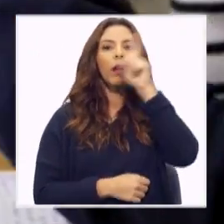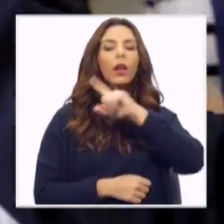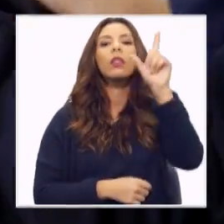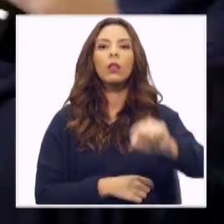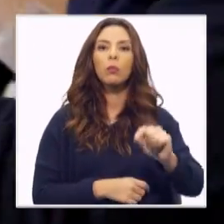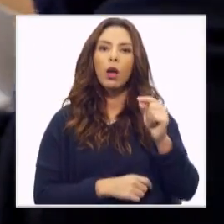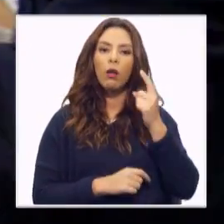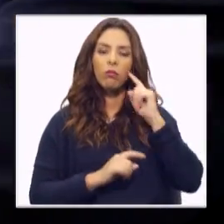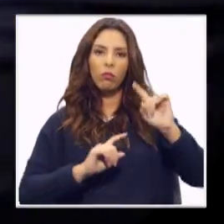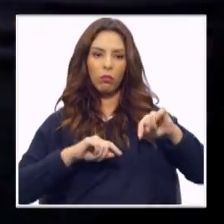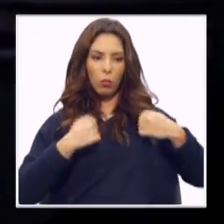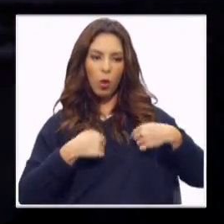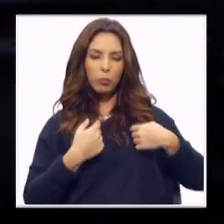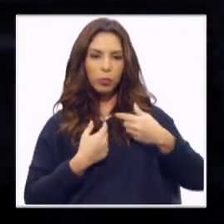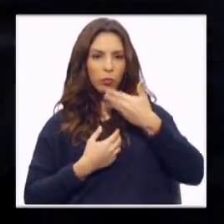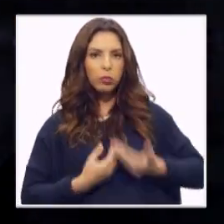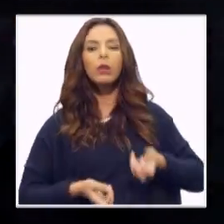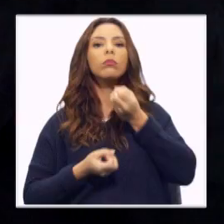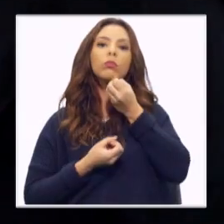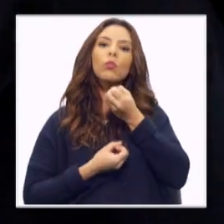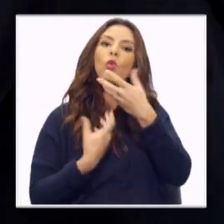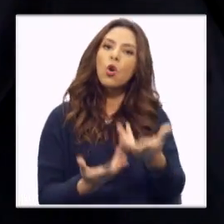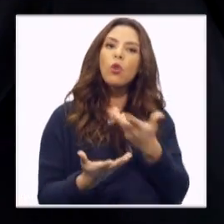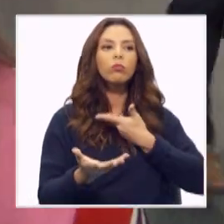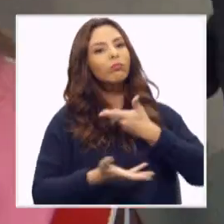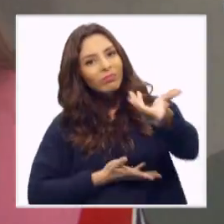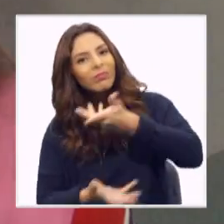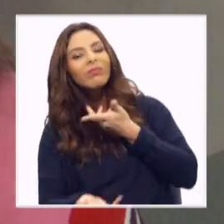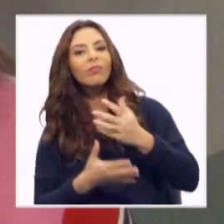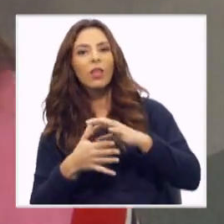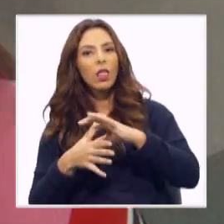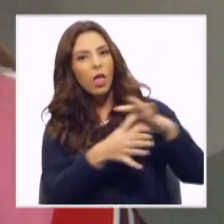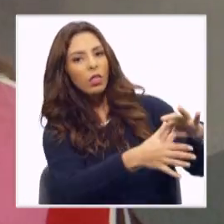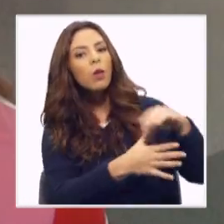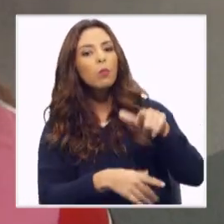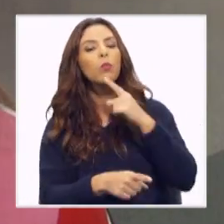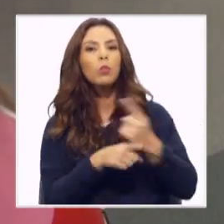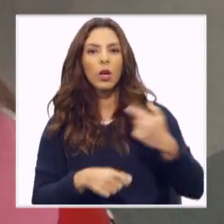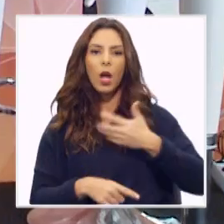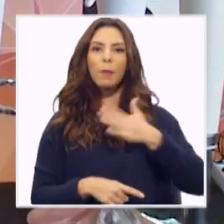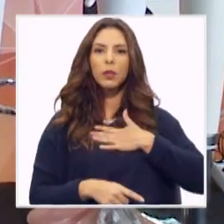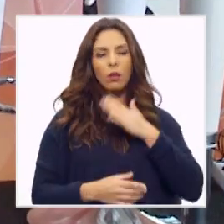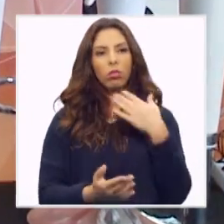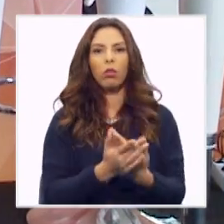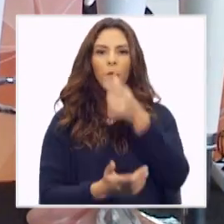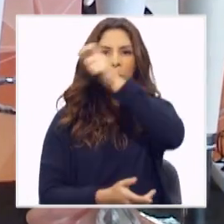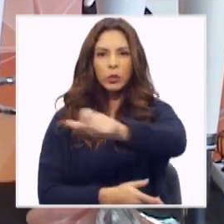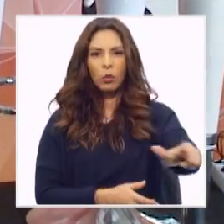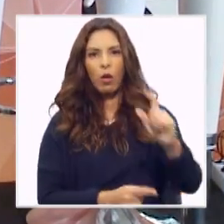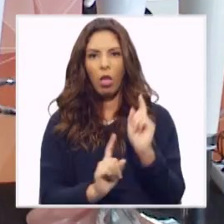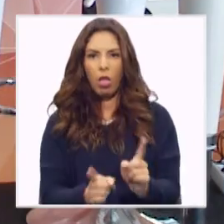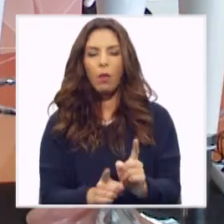os soft skills de empatia, de comunicação, de liderança, porque no fim do dia as organizações vão ser pessoas. O ser humano